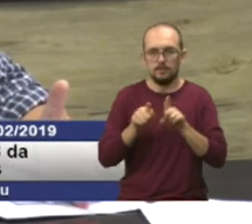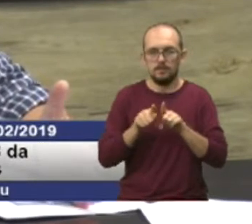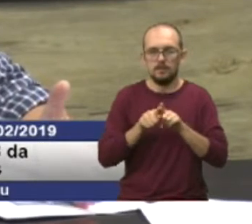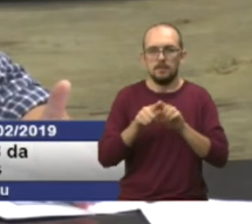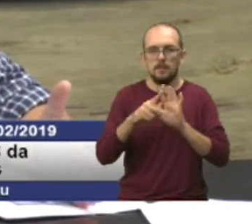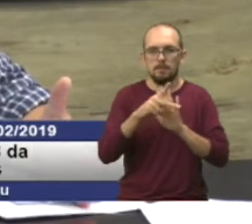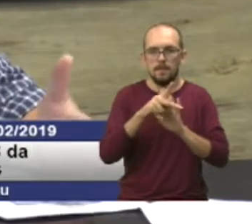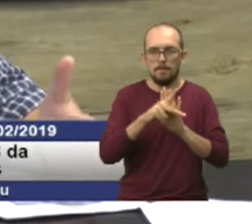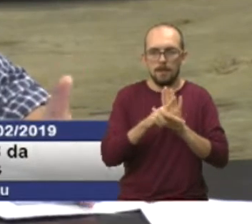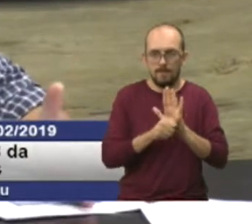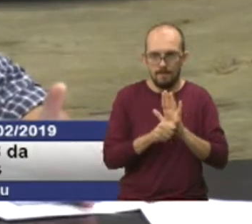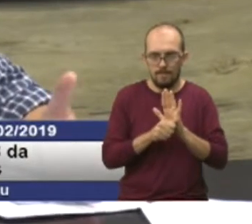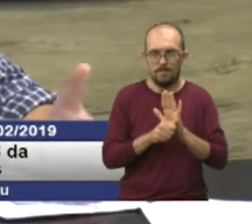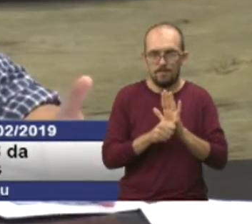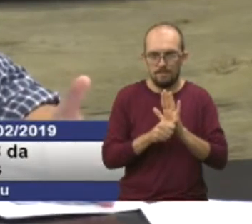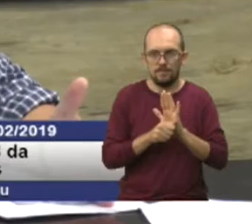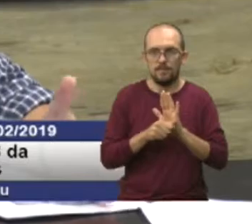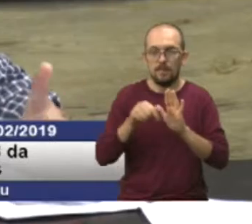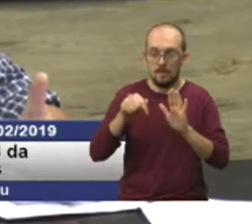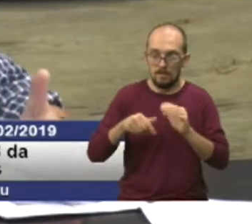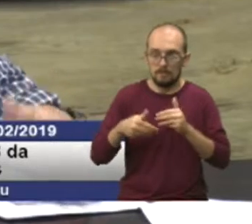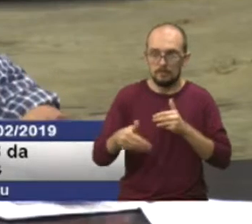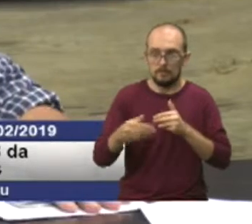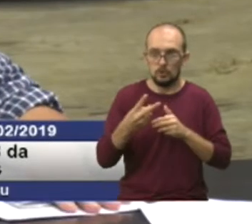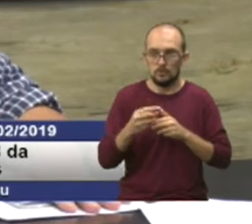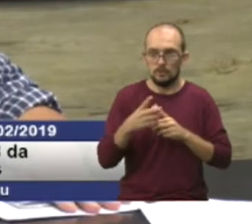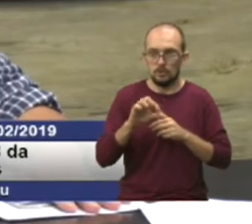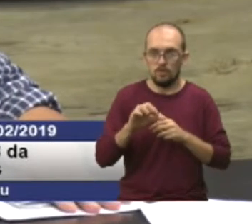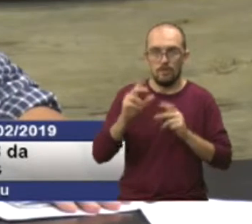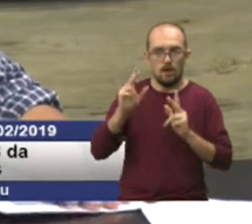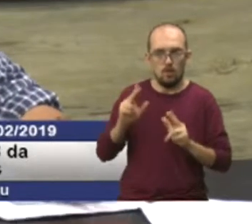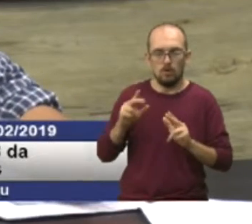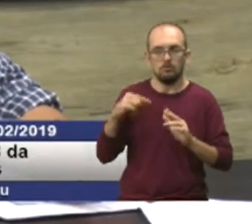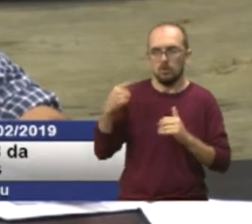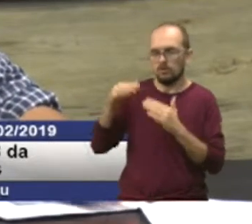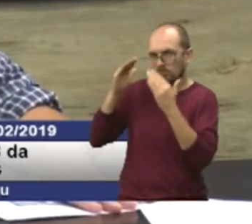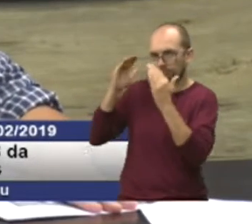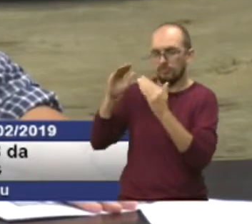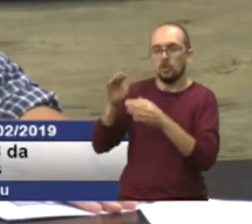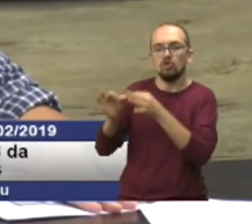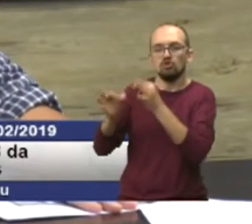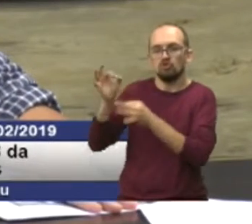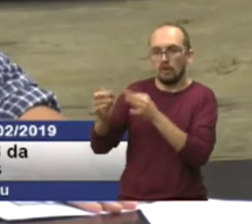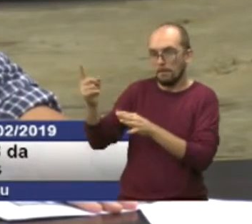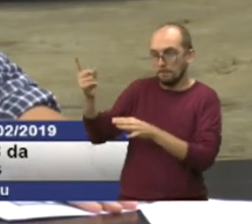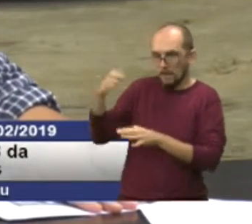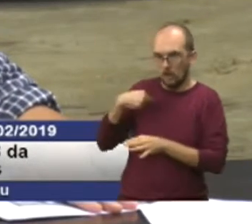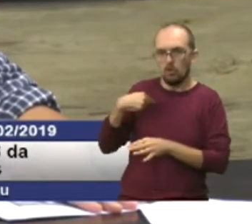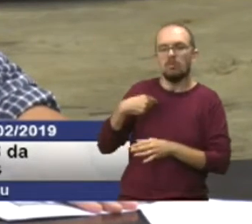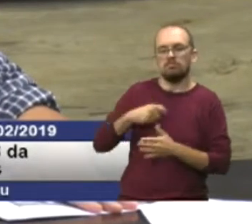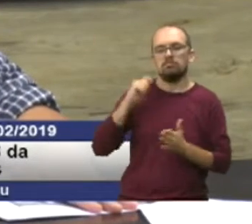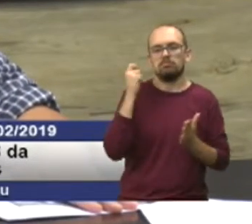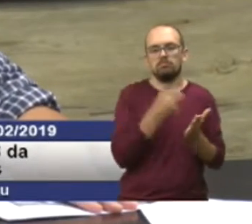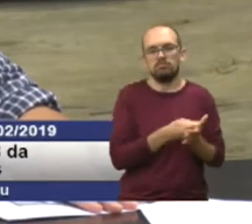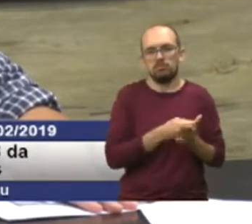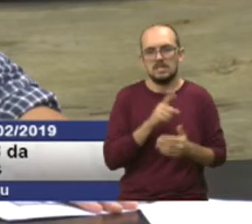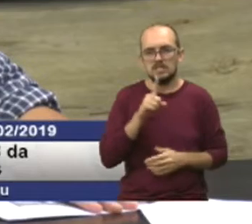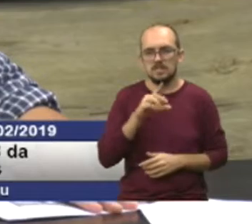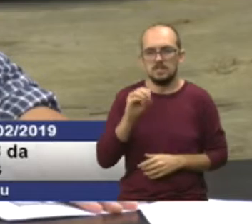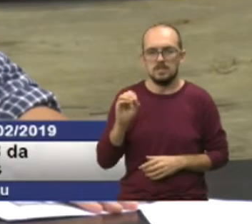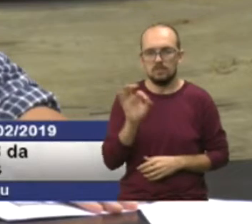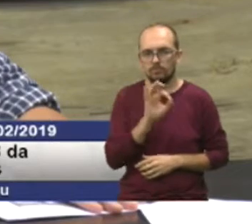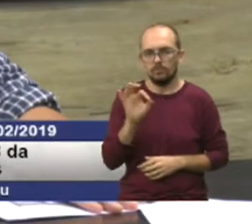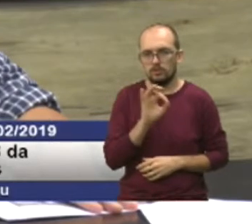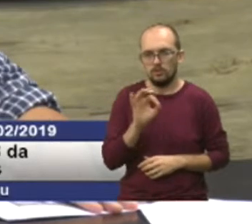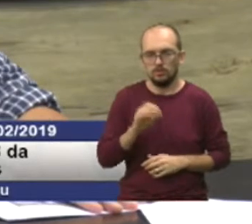ano de 2018, né, como os anos anteriores, nós temos cumprido 100% do pagamento dos precatórios.